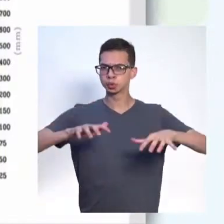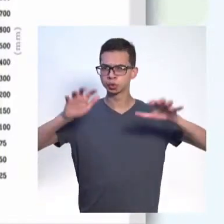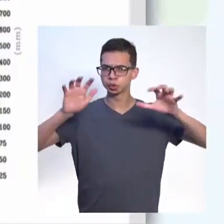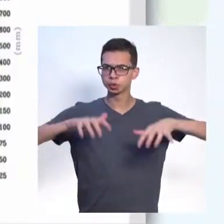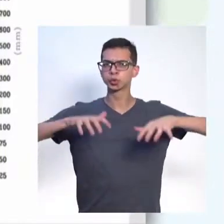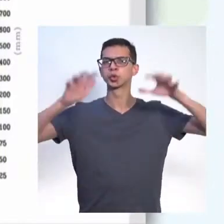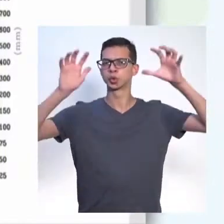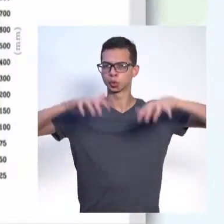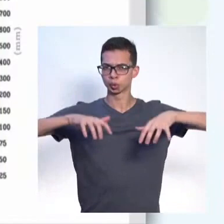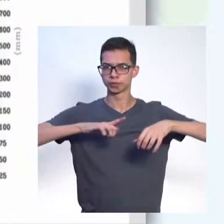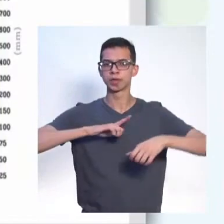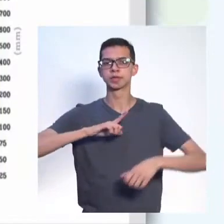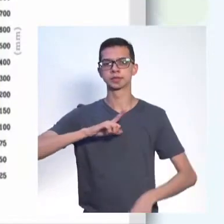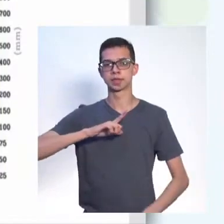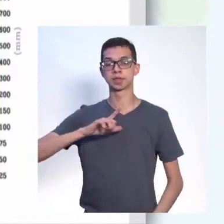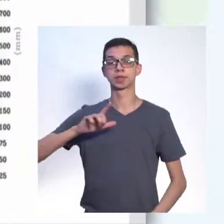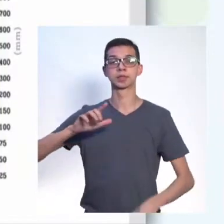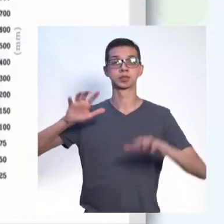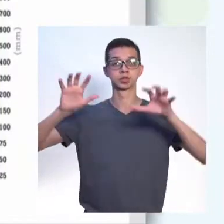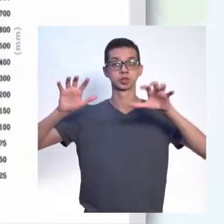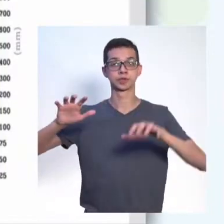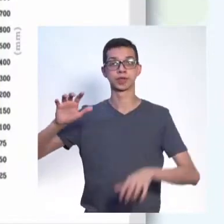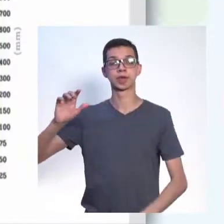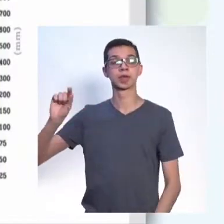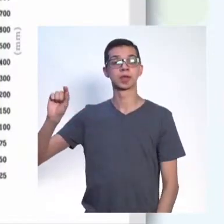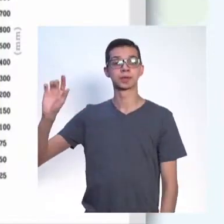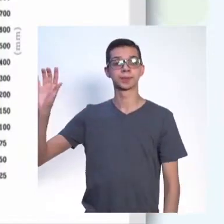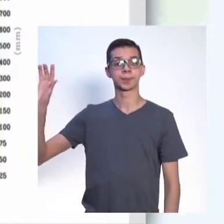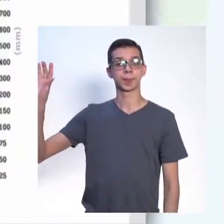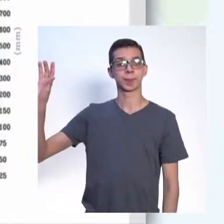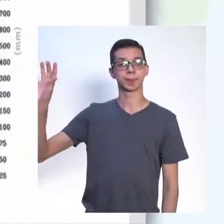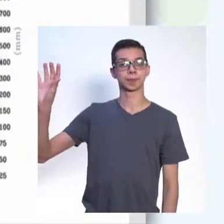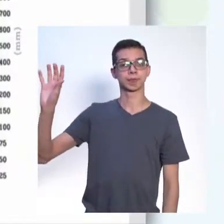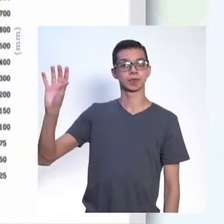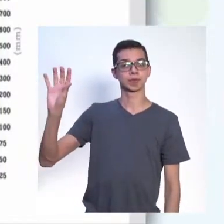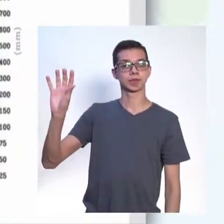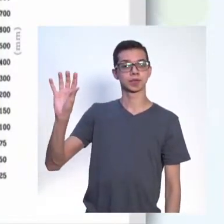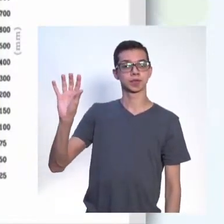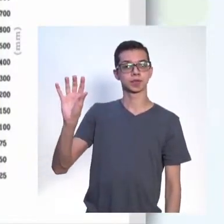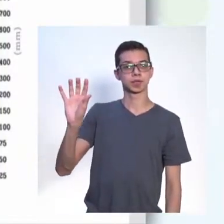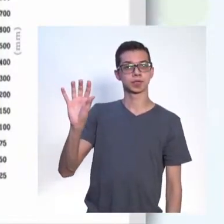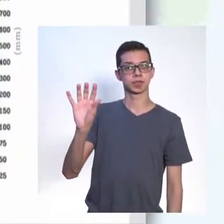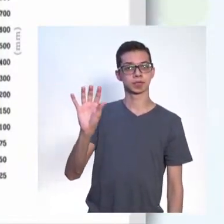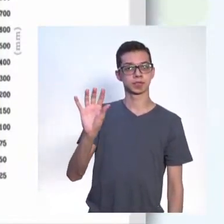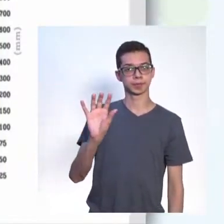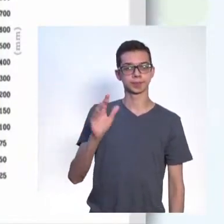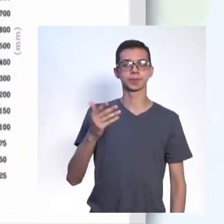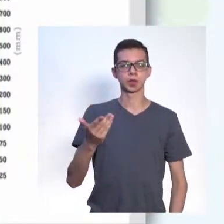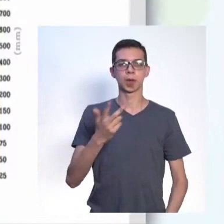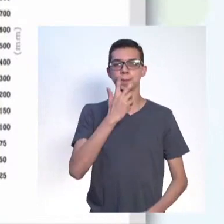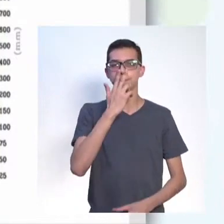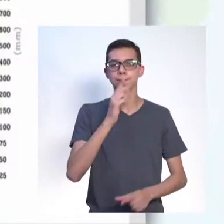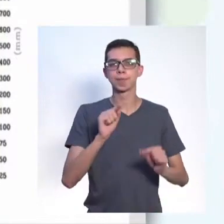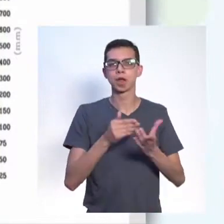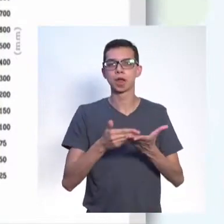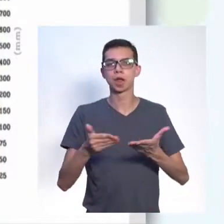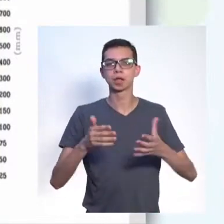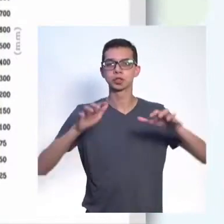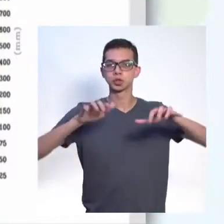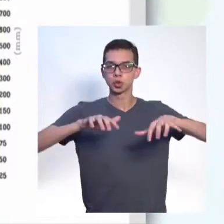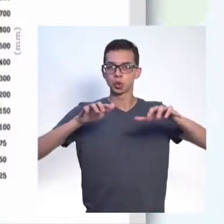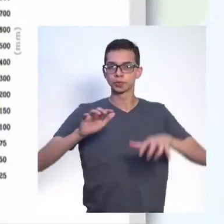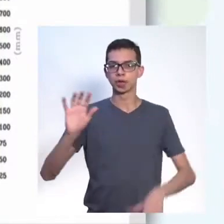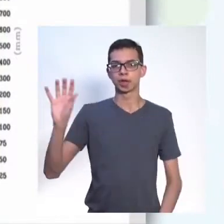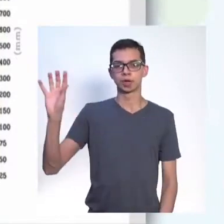mais centro-oeste do país, ou seja, já dando um indício de que o início da estação chuvosa para a região